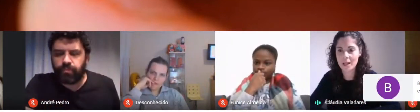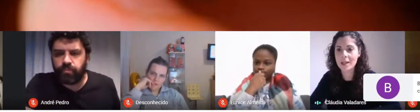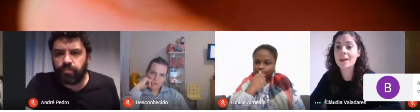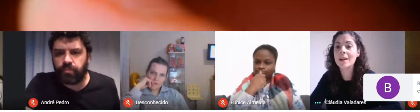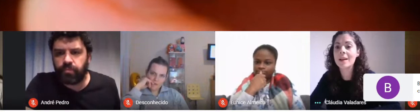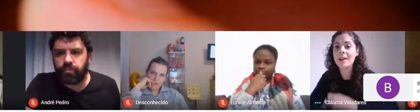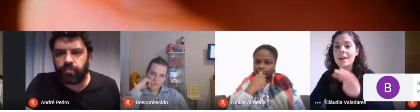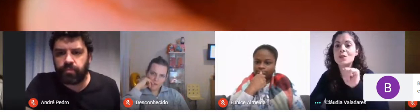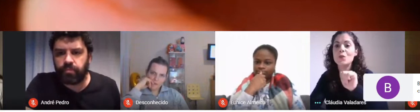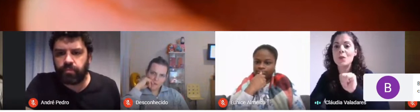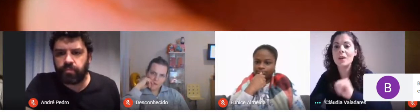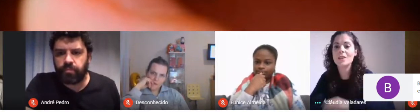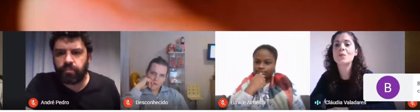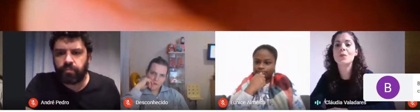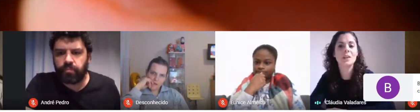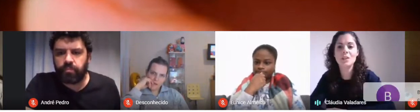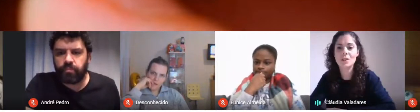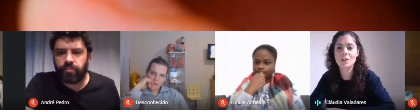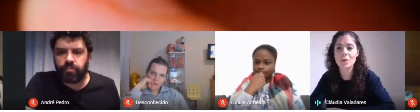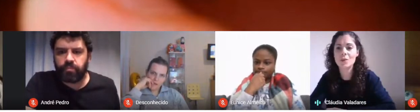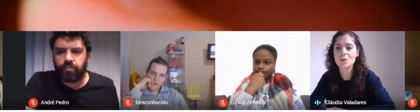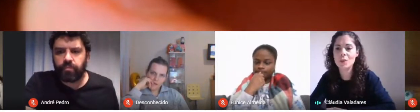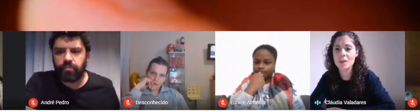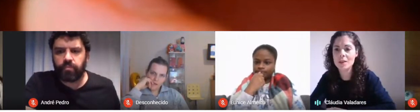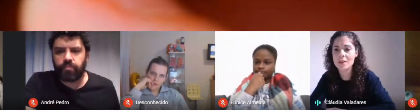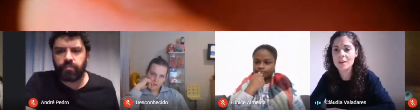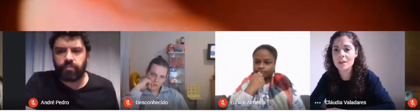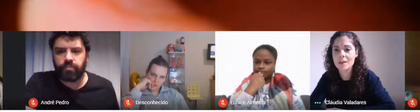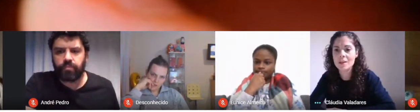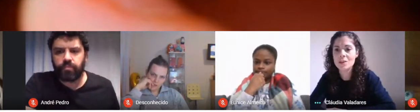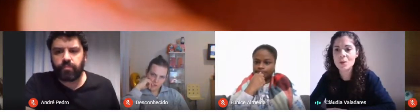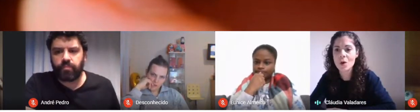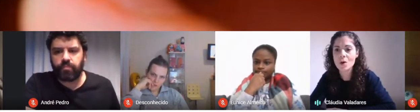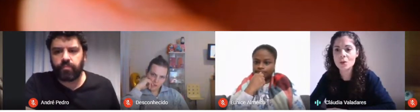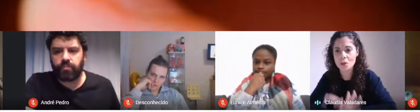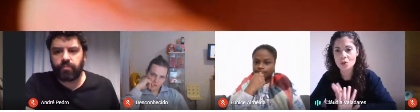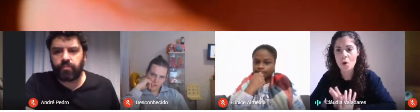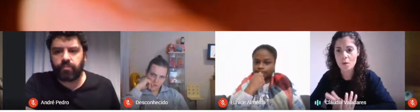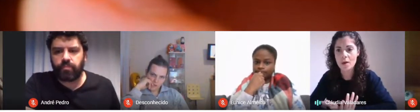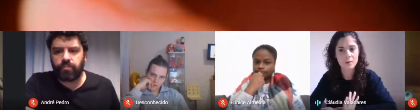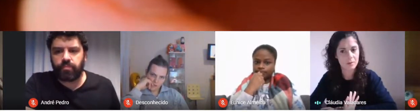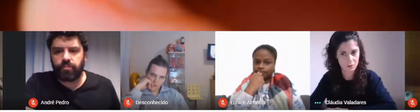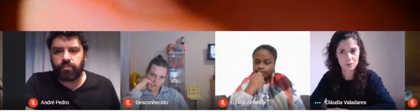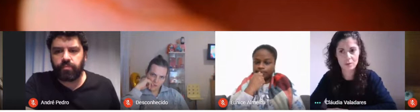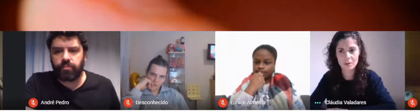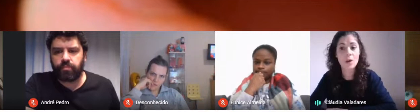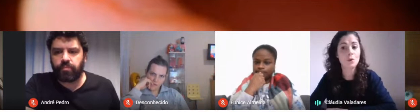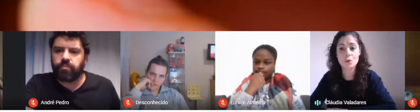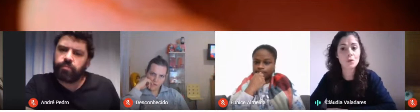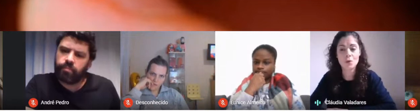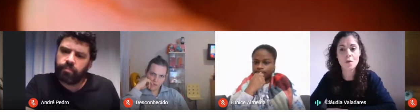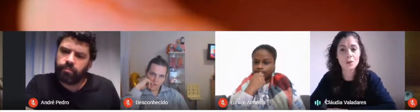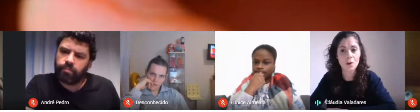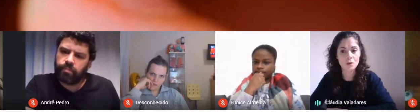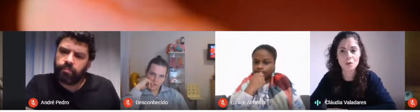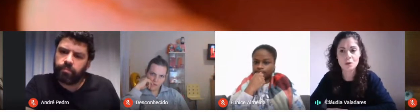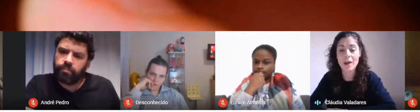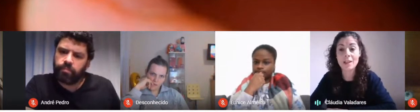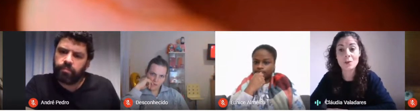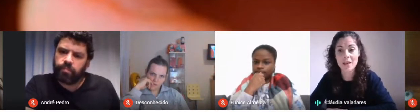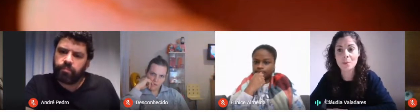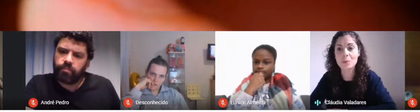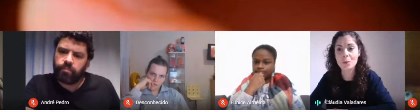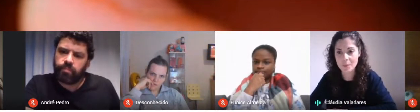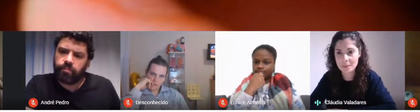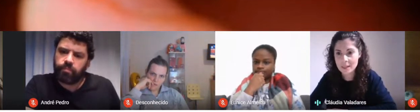igual. A Sofia diz que não, a Sofia só escova. Não, Ok. não escova só, ela